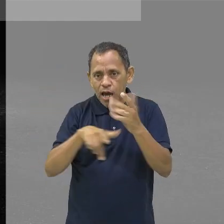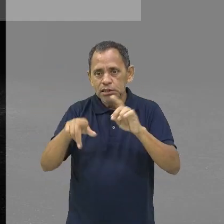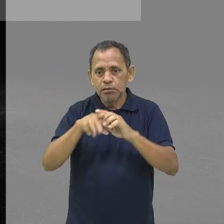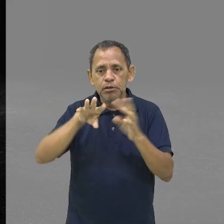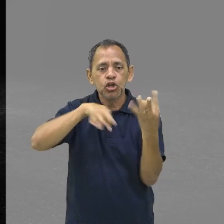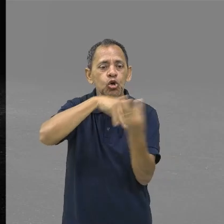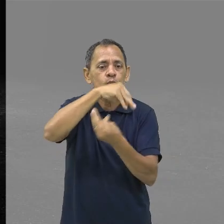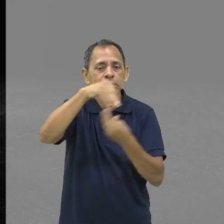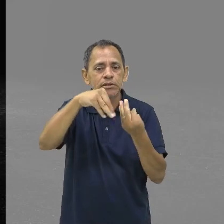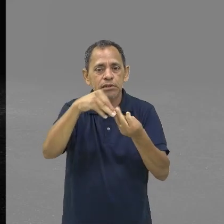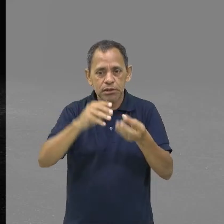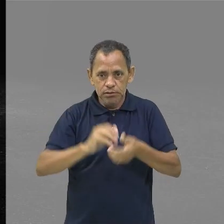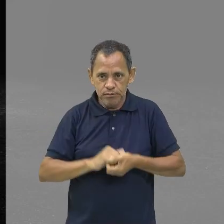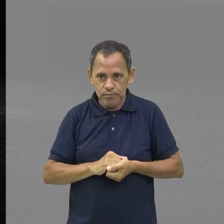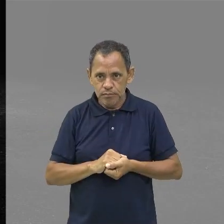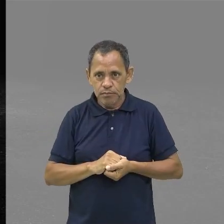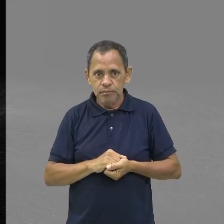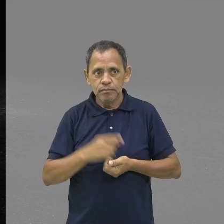Vejam só,